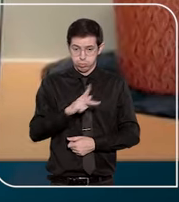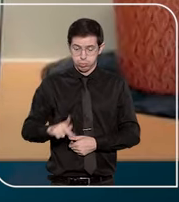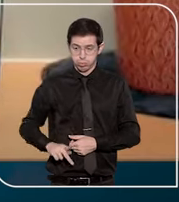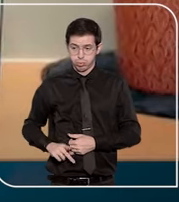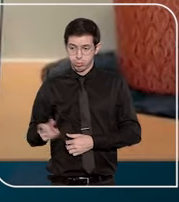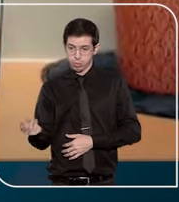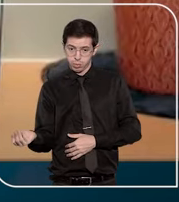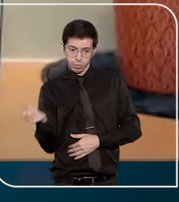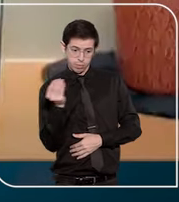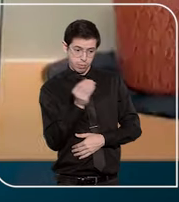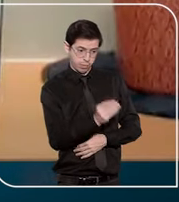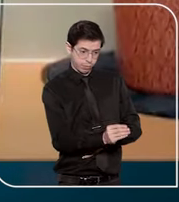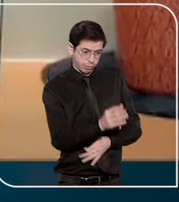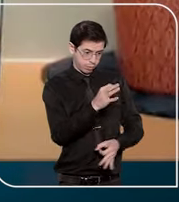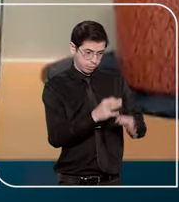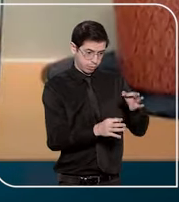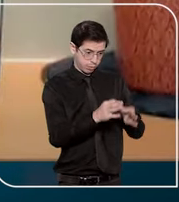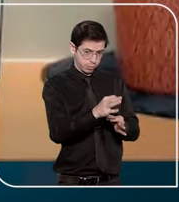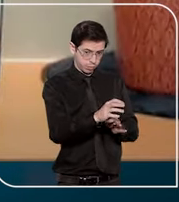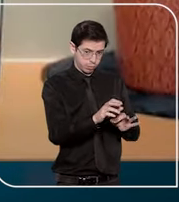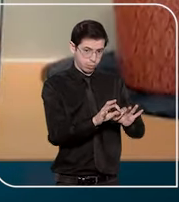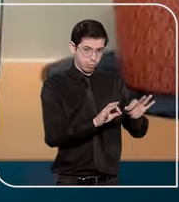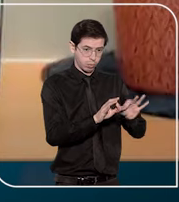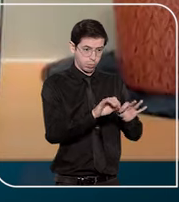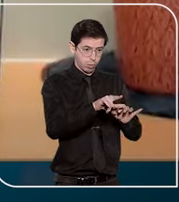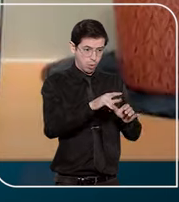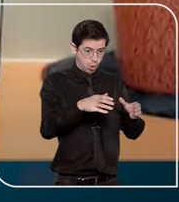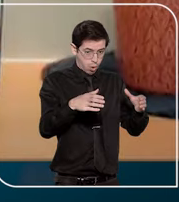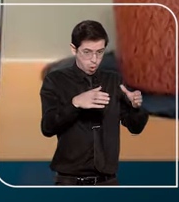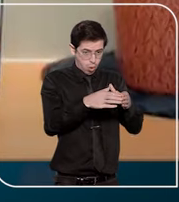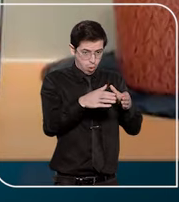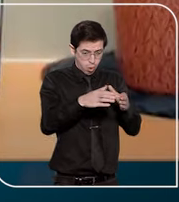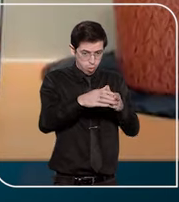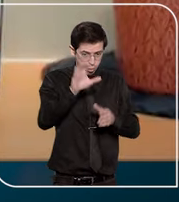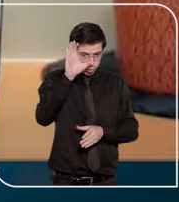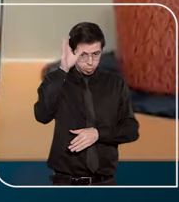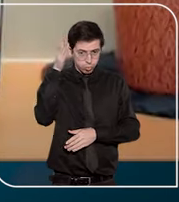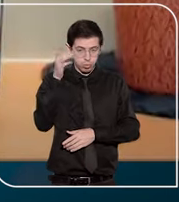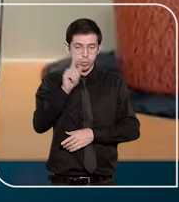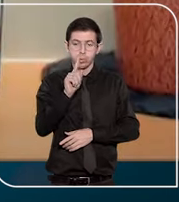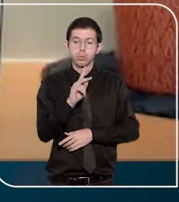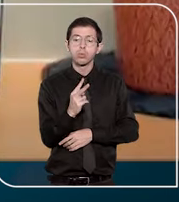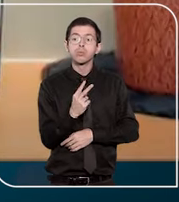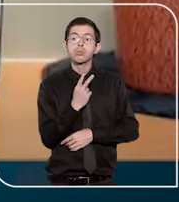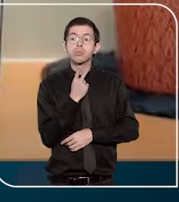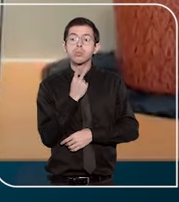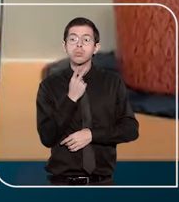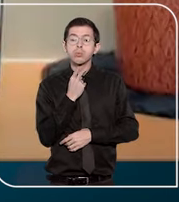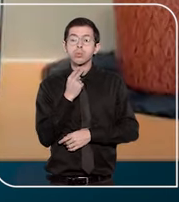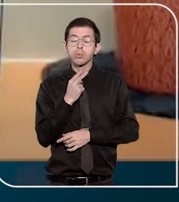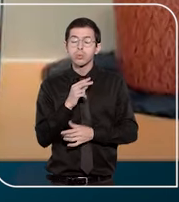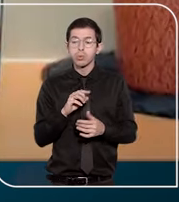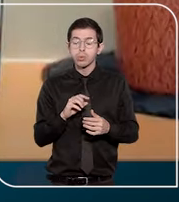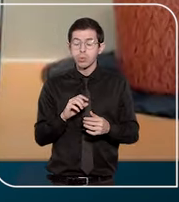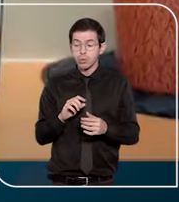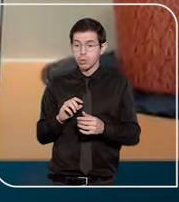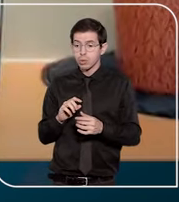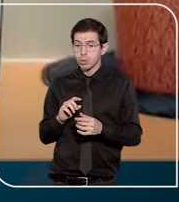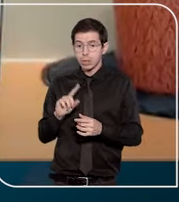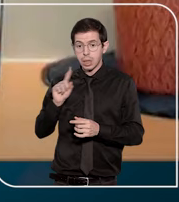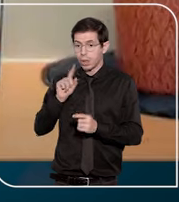juiz de retratação, esse órgão julgador, ele não pode deixar de aplicar aquele entendimento